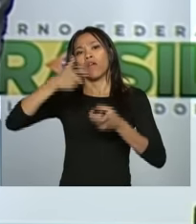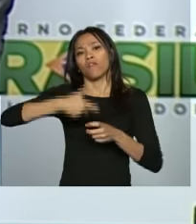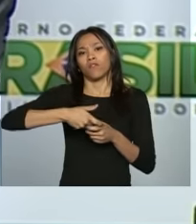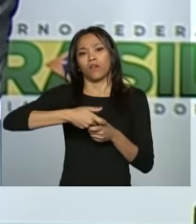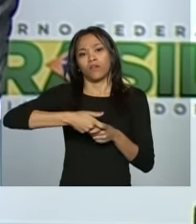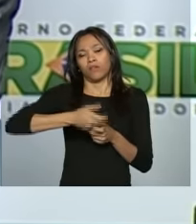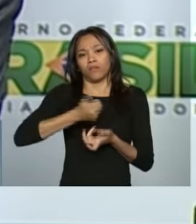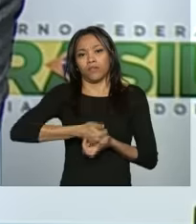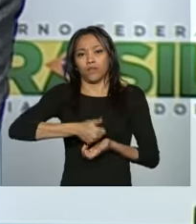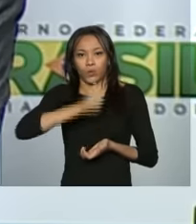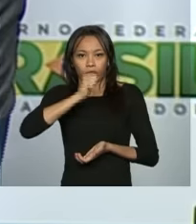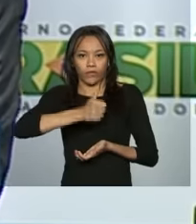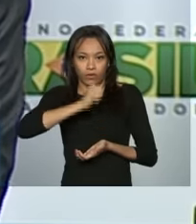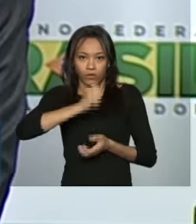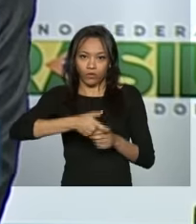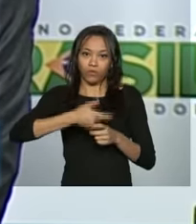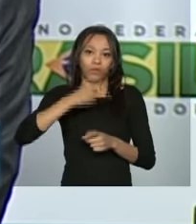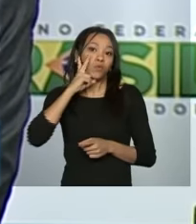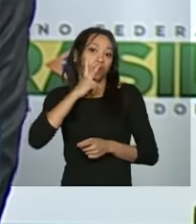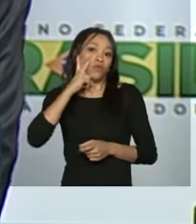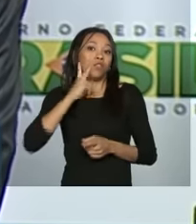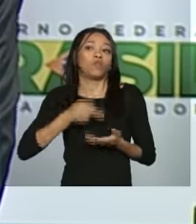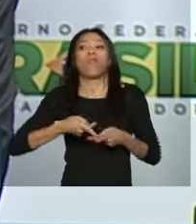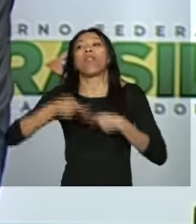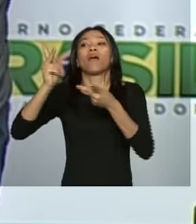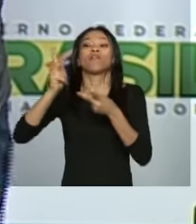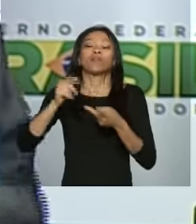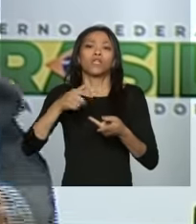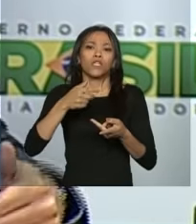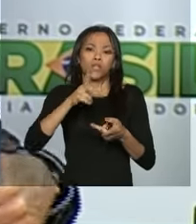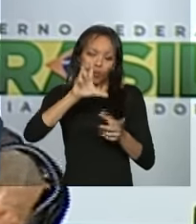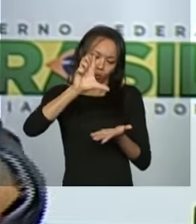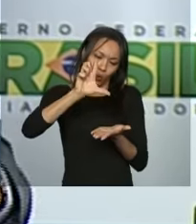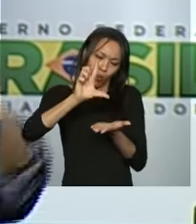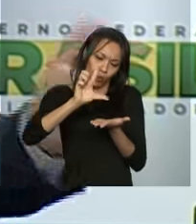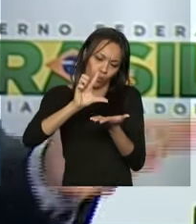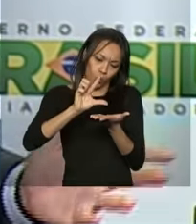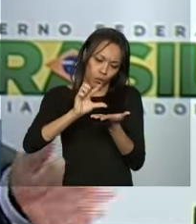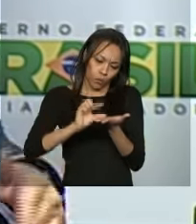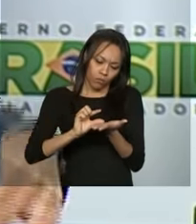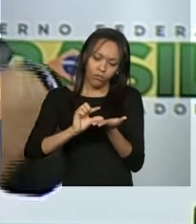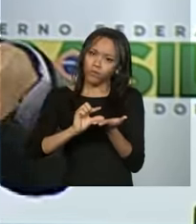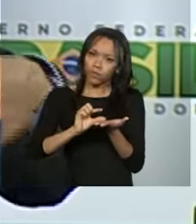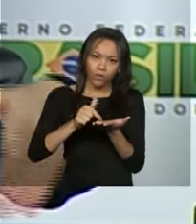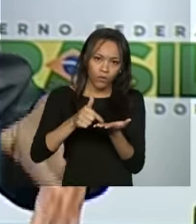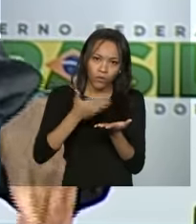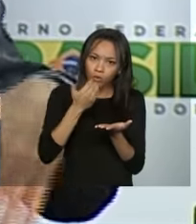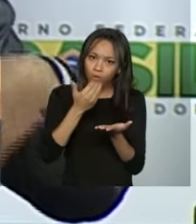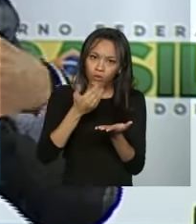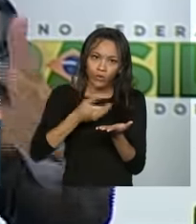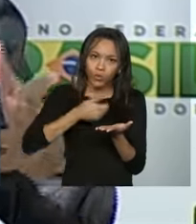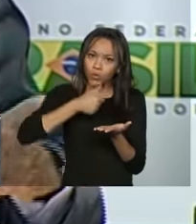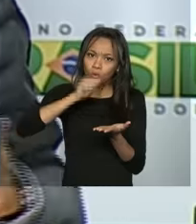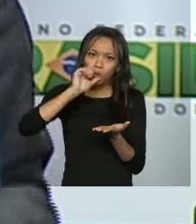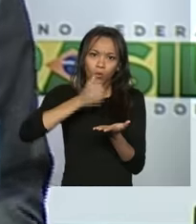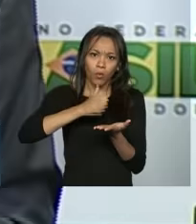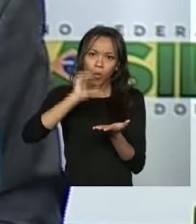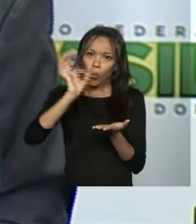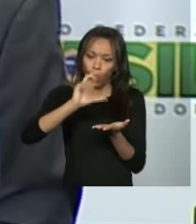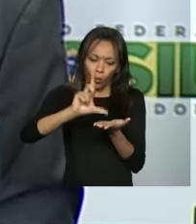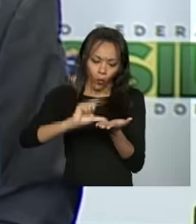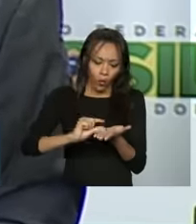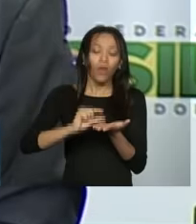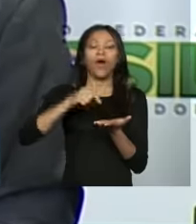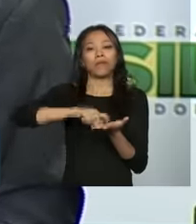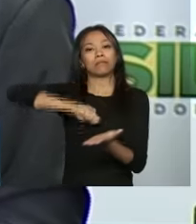vinho não consome do do estabelecimento o comerciante eh acaba aplicando ou o hotel acaba aplicando uma taxa de rolha então